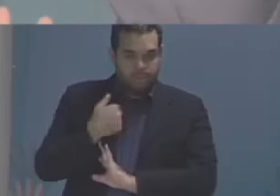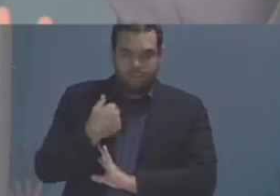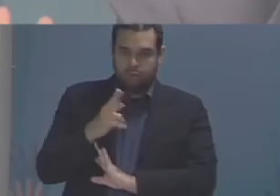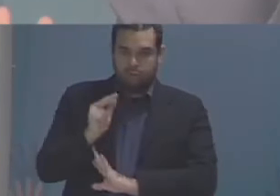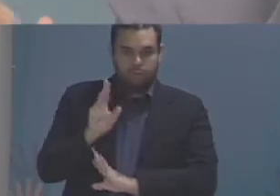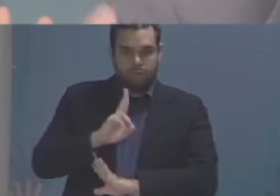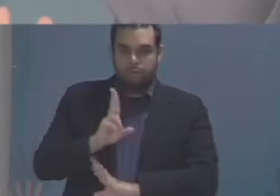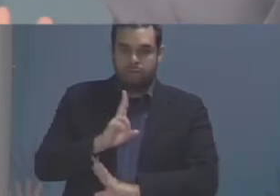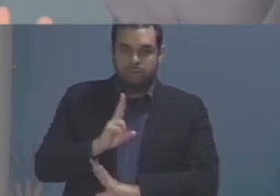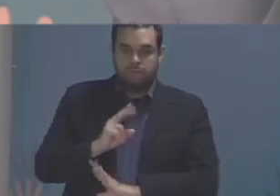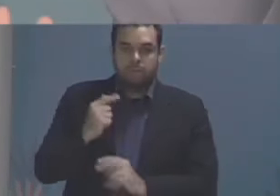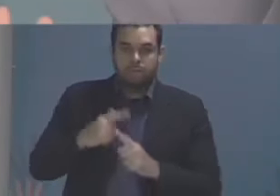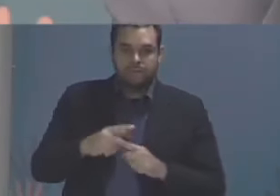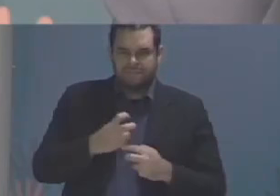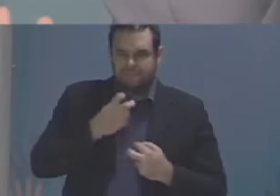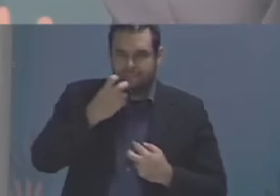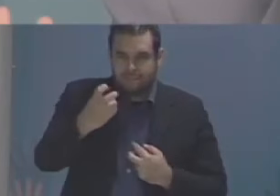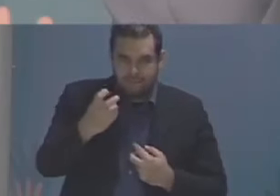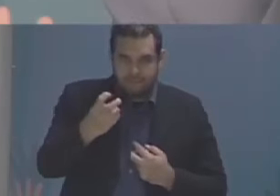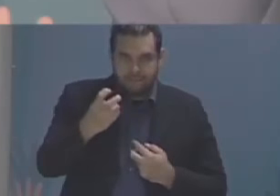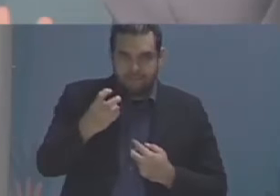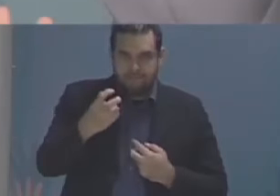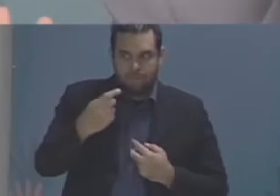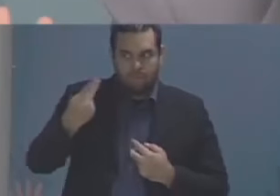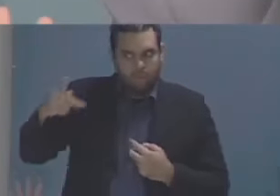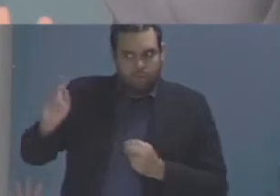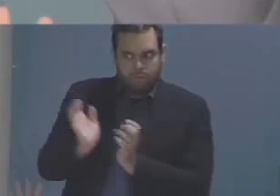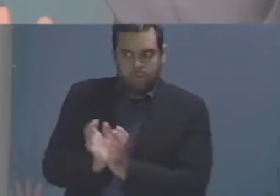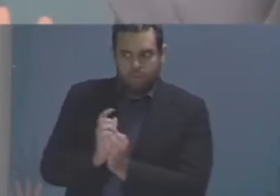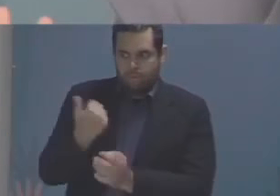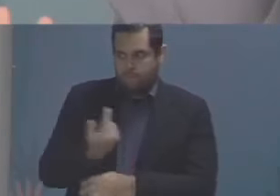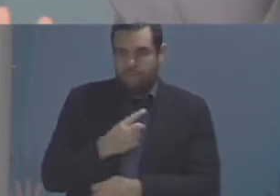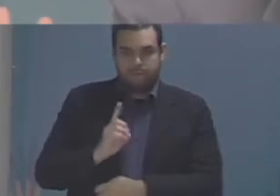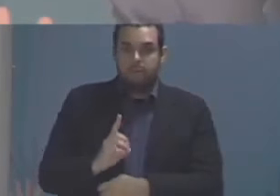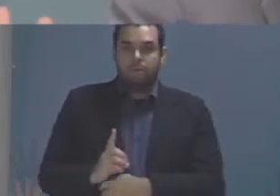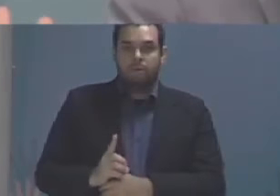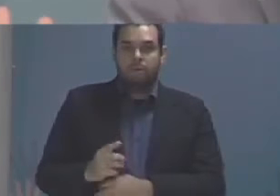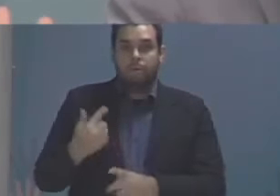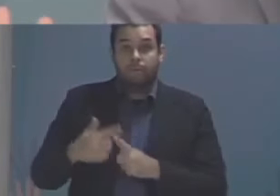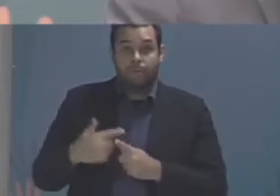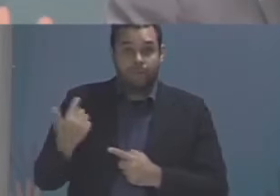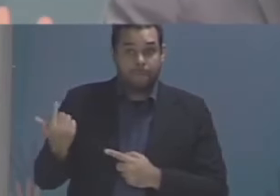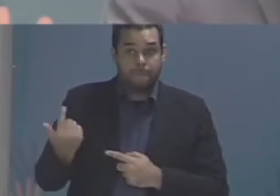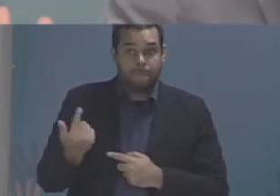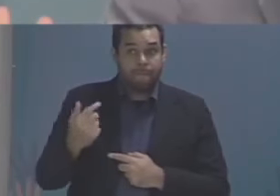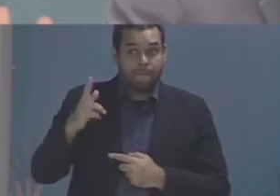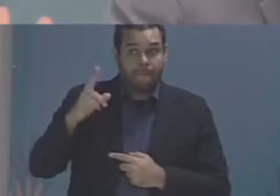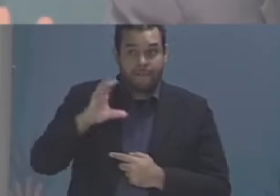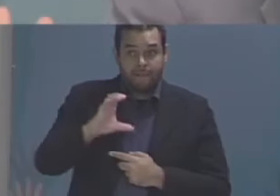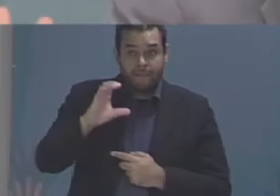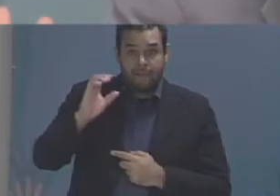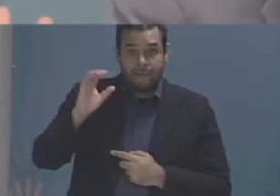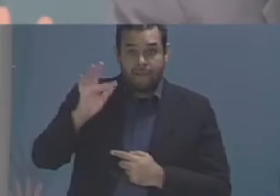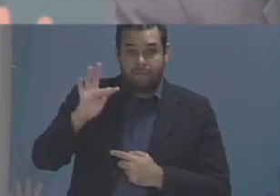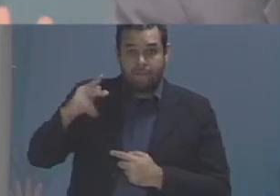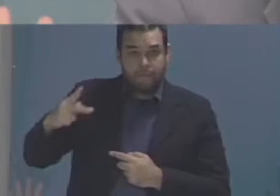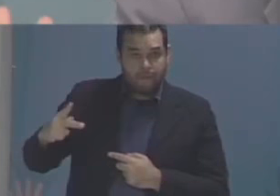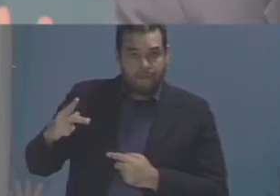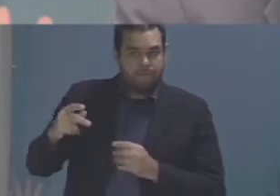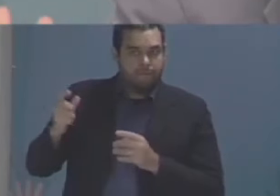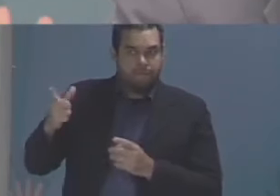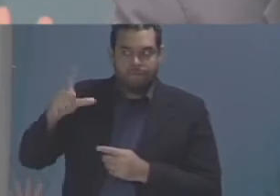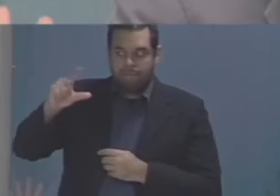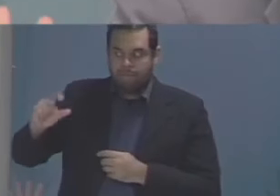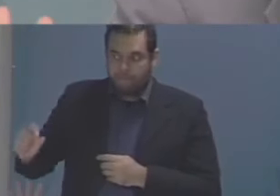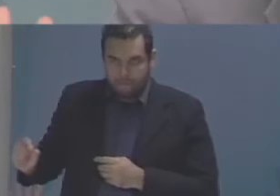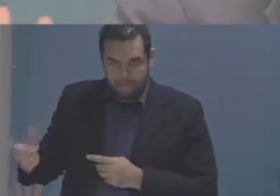quando você fala de gritos de guerra, alguma coisa, você está falando de outro grupo, porque não somos nós. Inclusive, nós, no CNP, fomos menos do que a minoria, né?